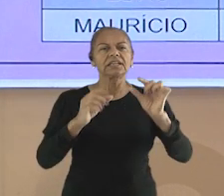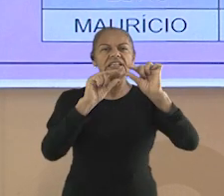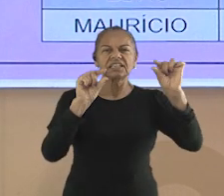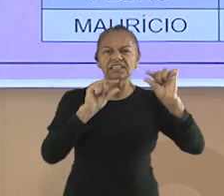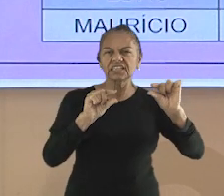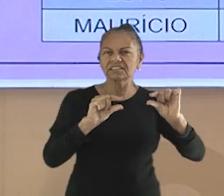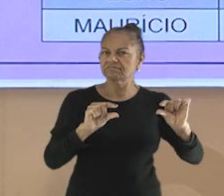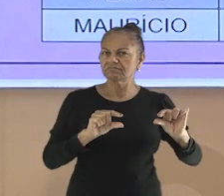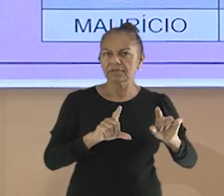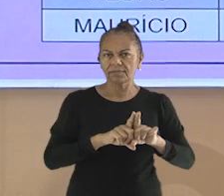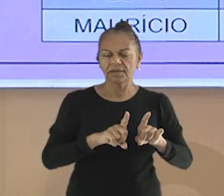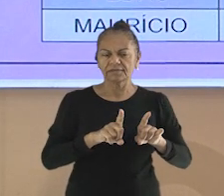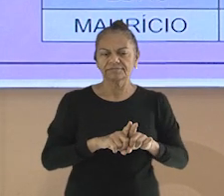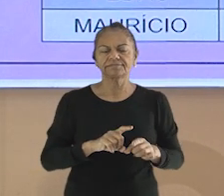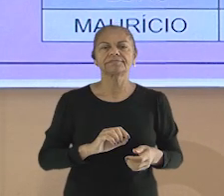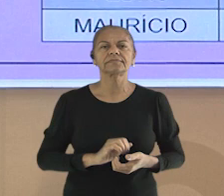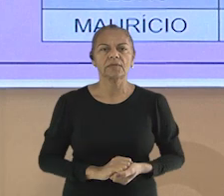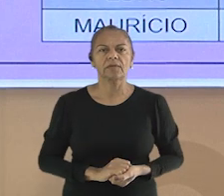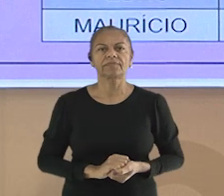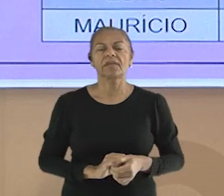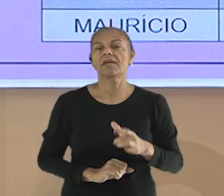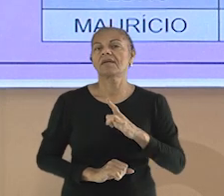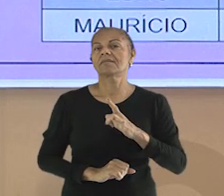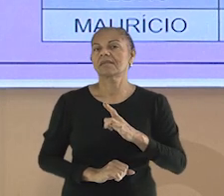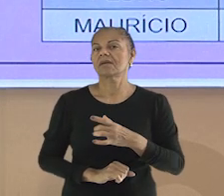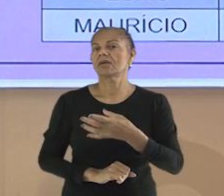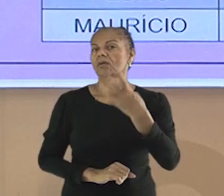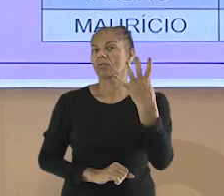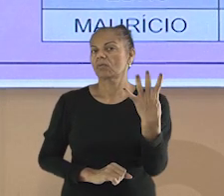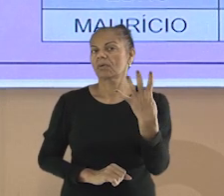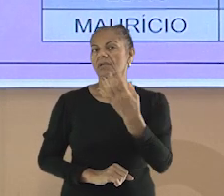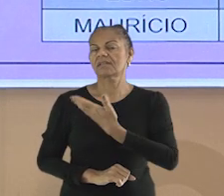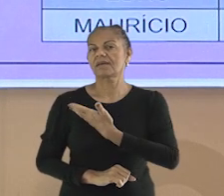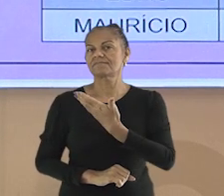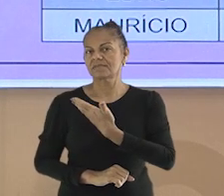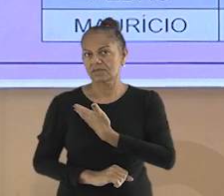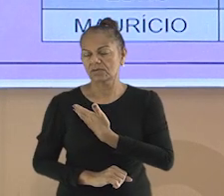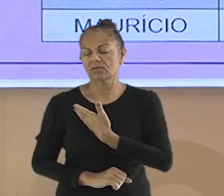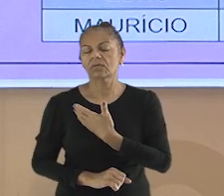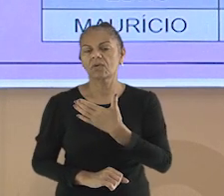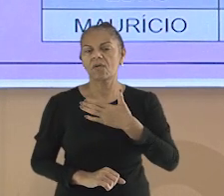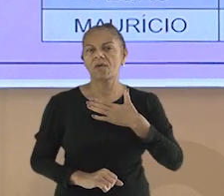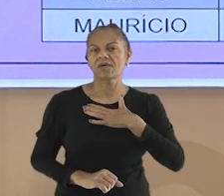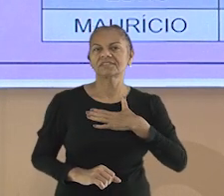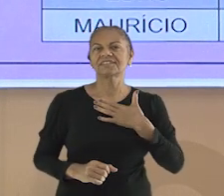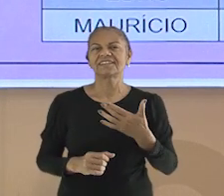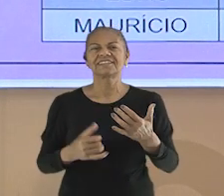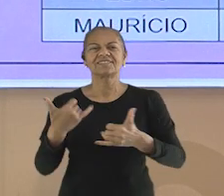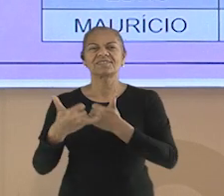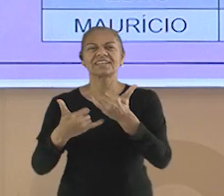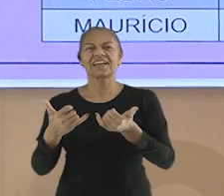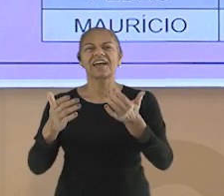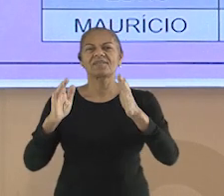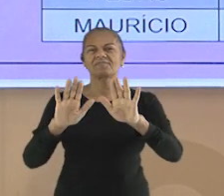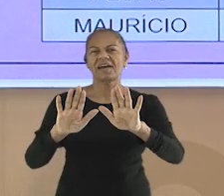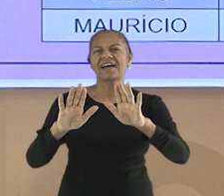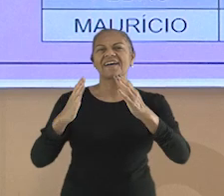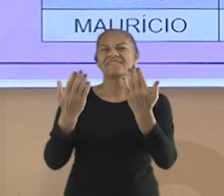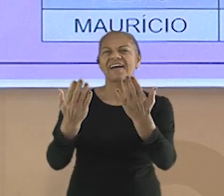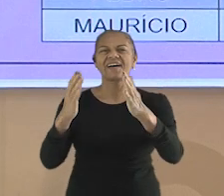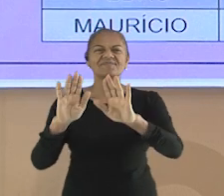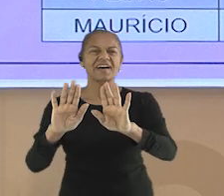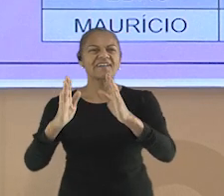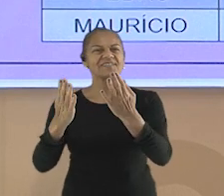de colunas e linhas. Veja a seguinte situação. 4 amigos gostam de jogar a dedonha. E